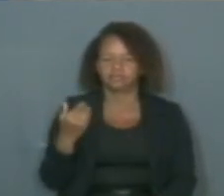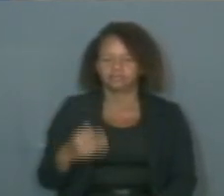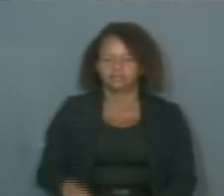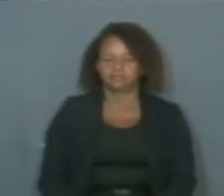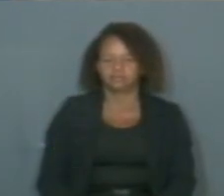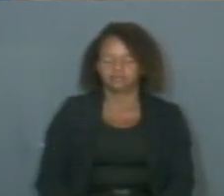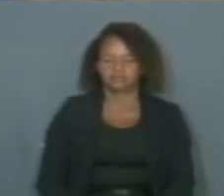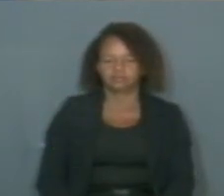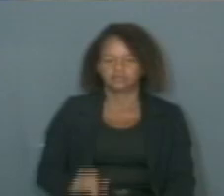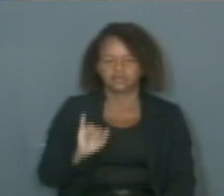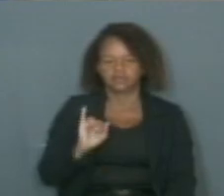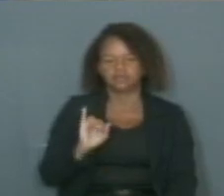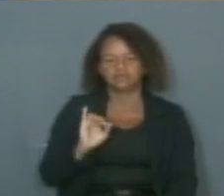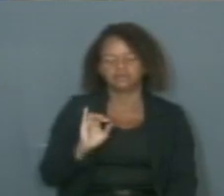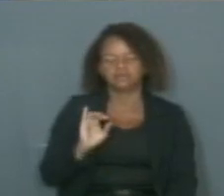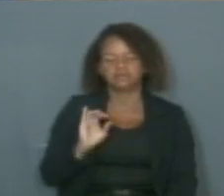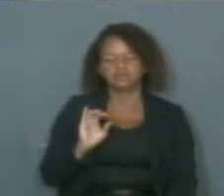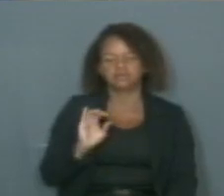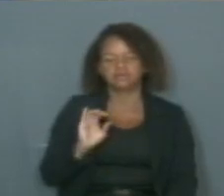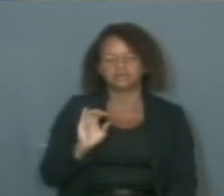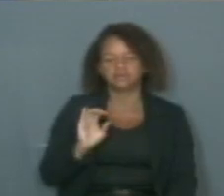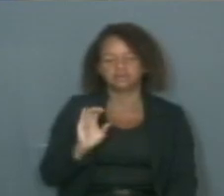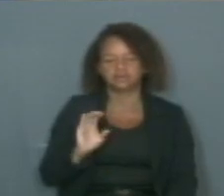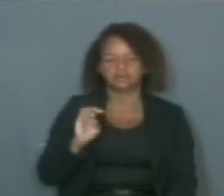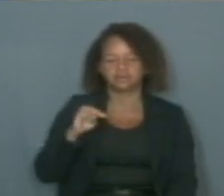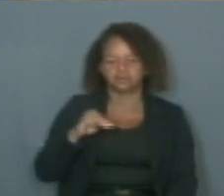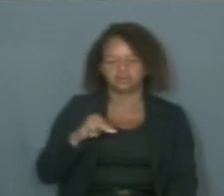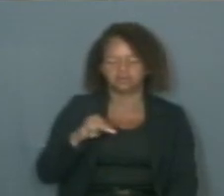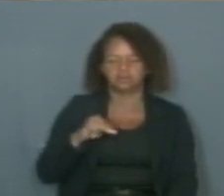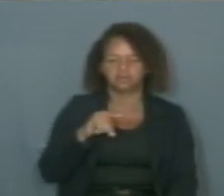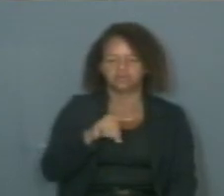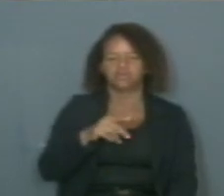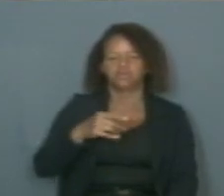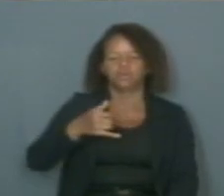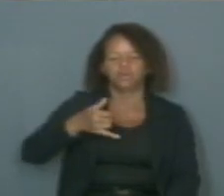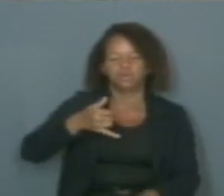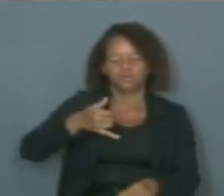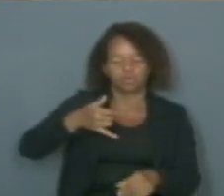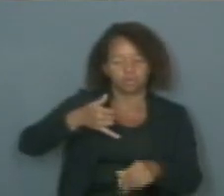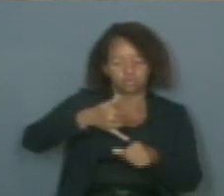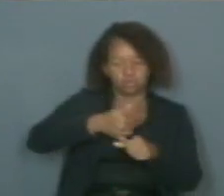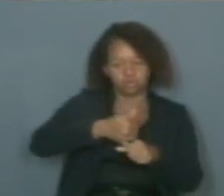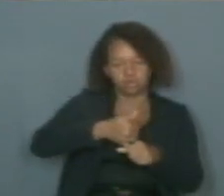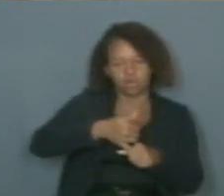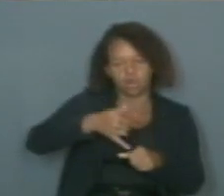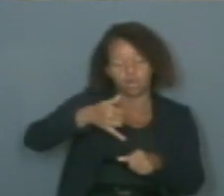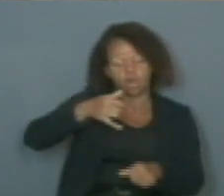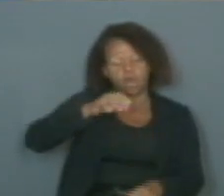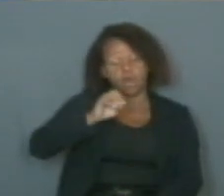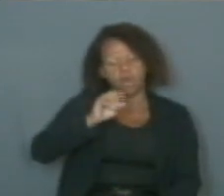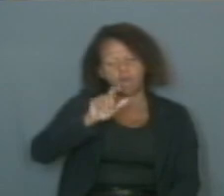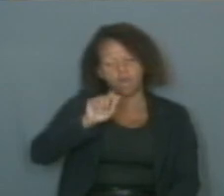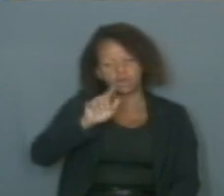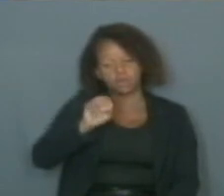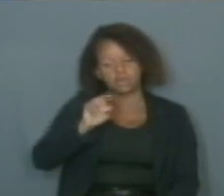do ICMS da alíquota do óleo diesel. As grandes empresas,